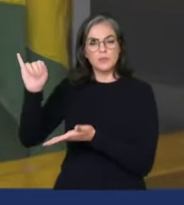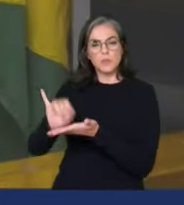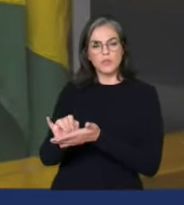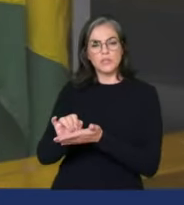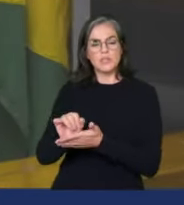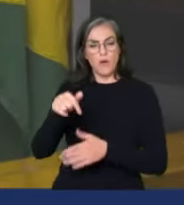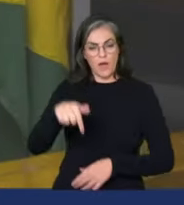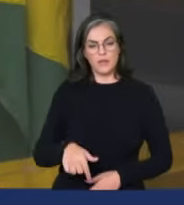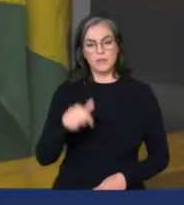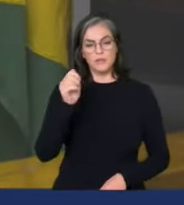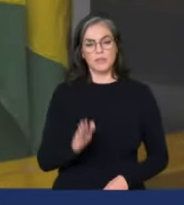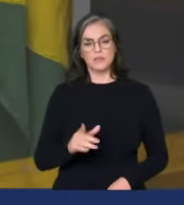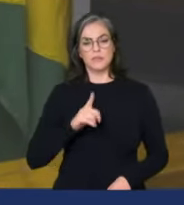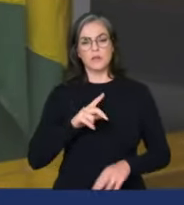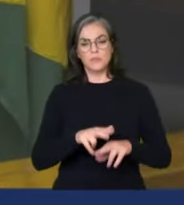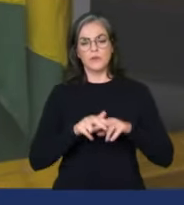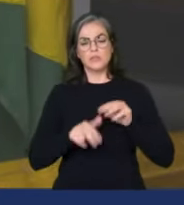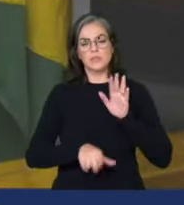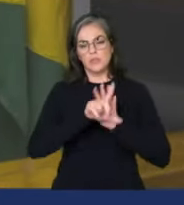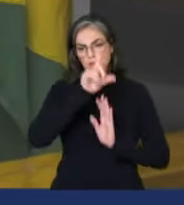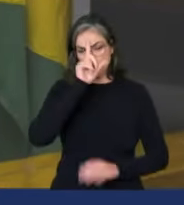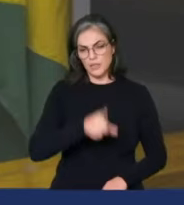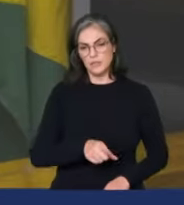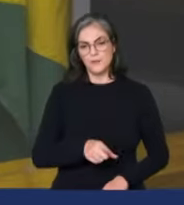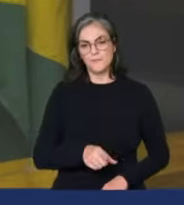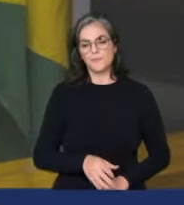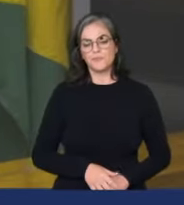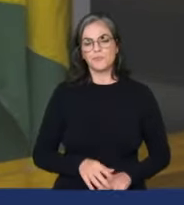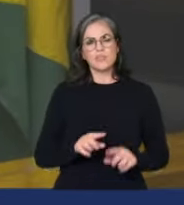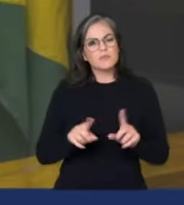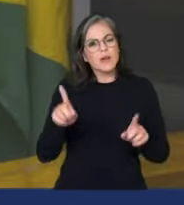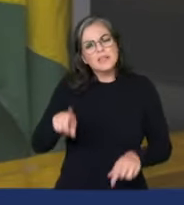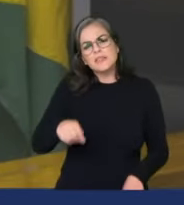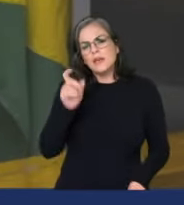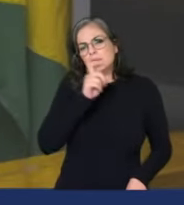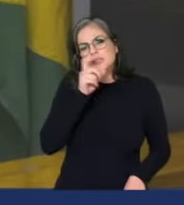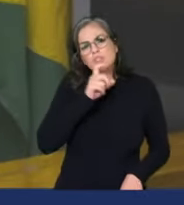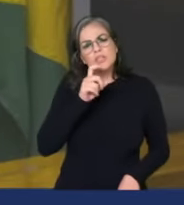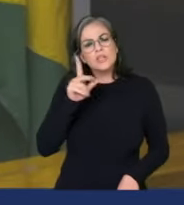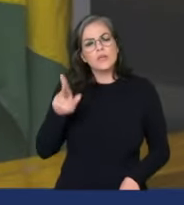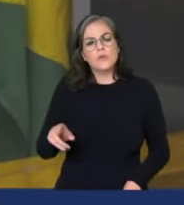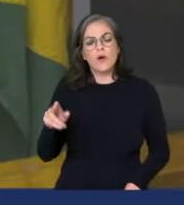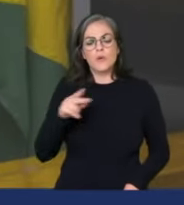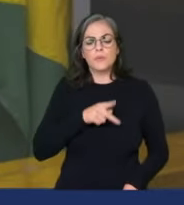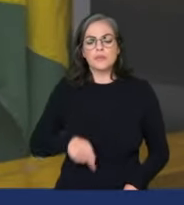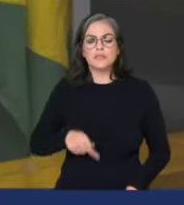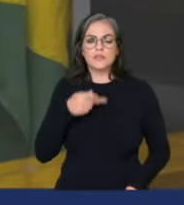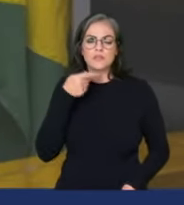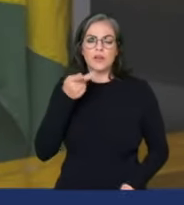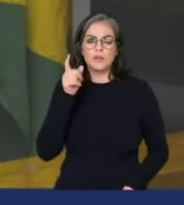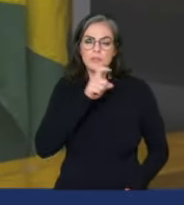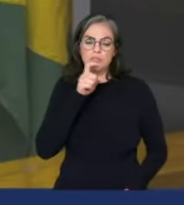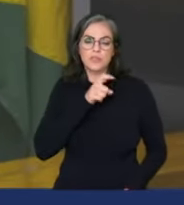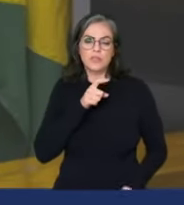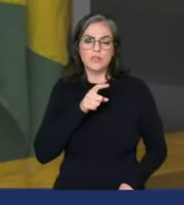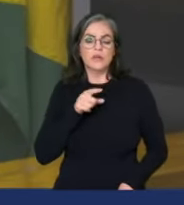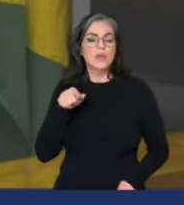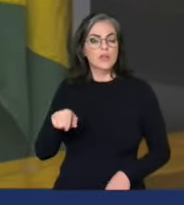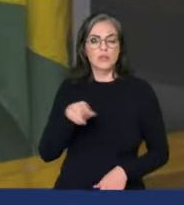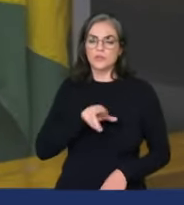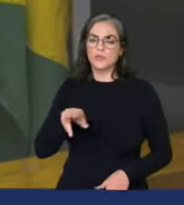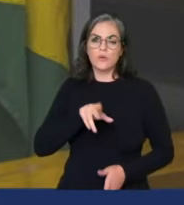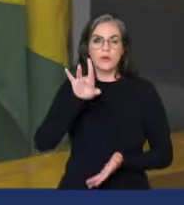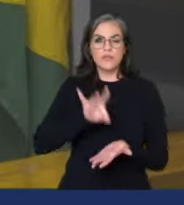porque existe uma lei que determina isso. Repete uma fake news do presidente da República. Isso não é verdade. Não existe